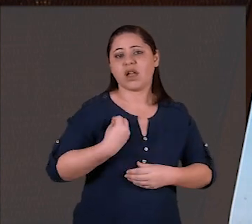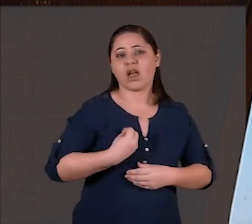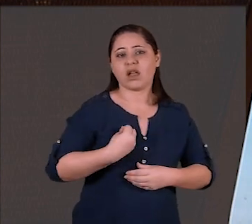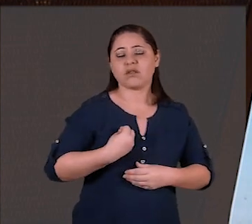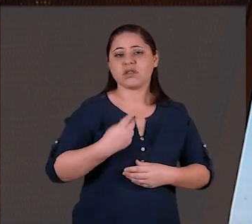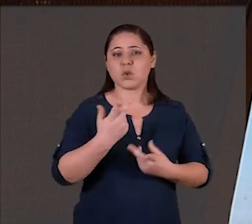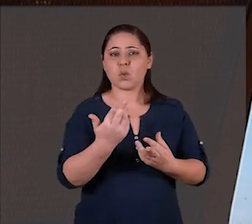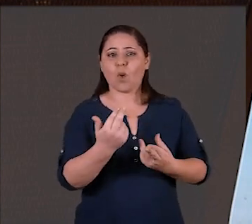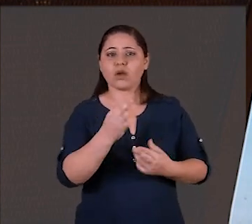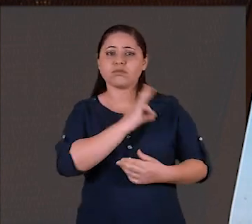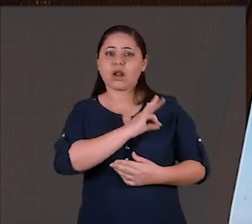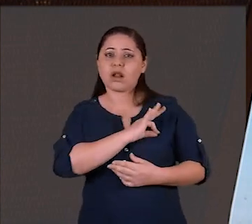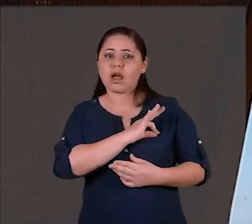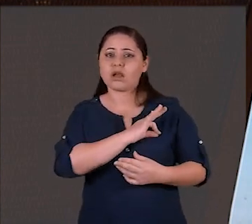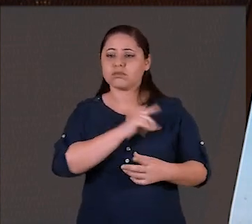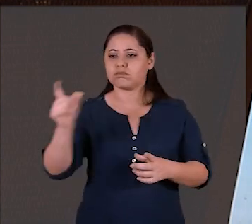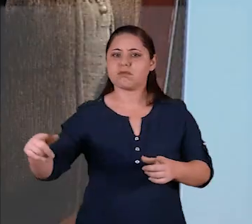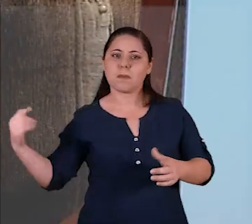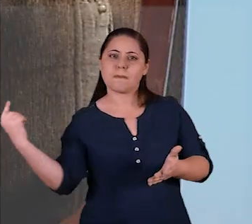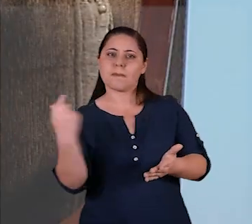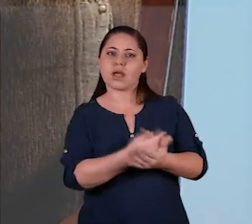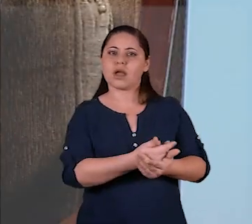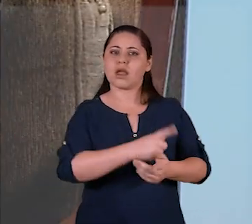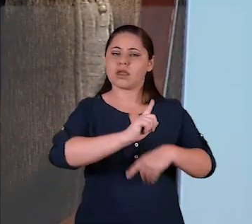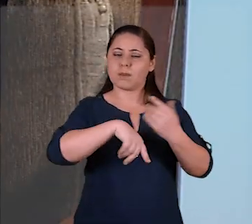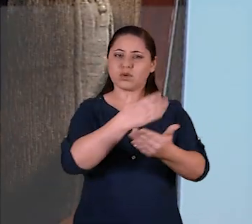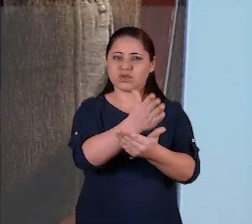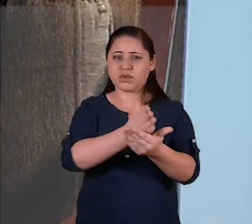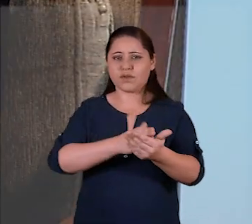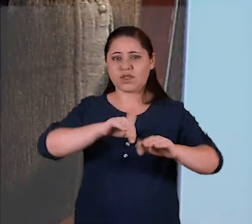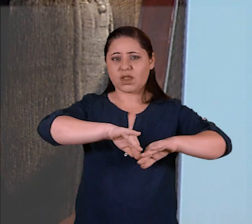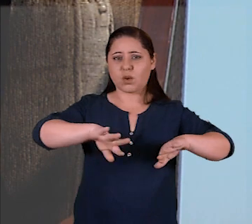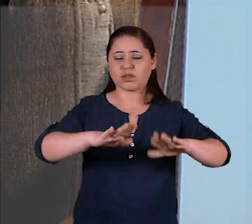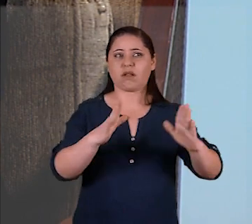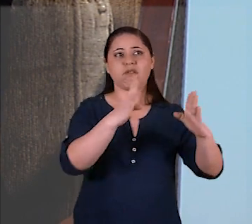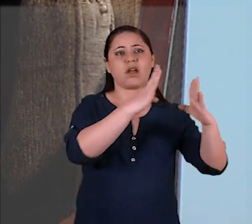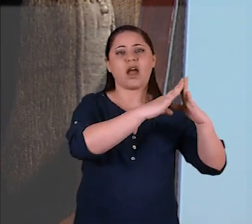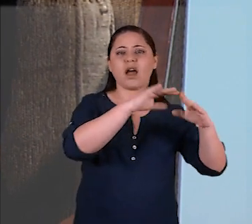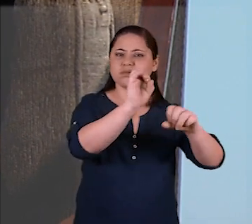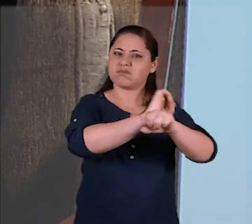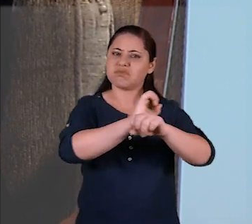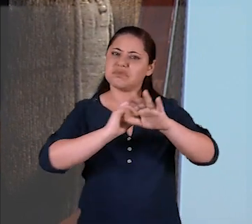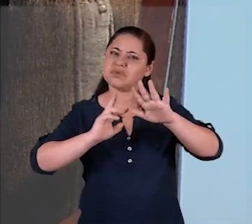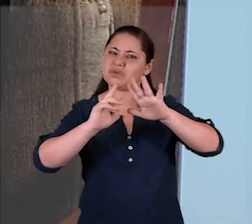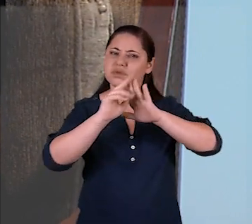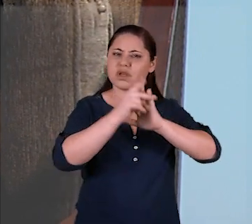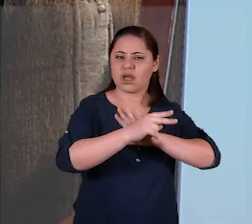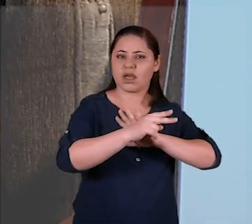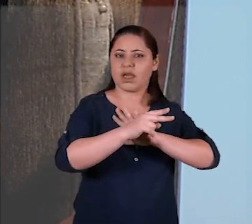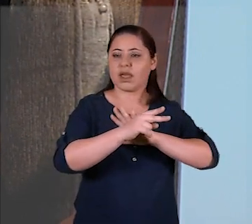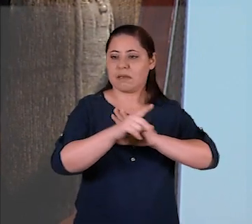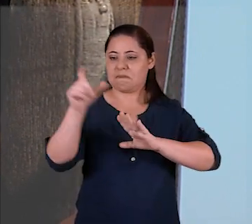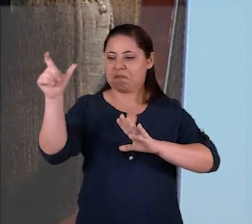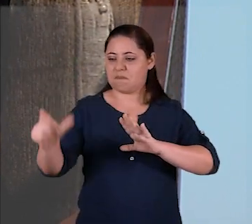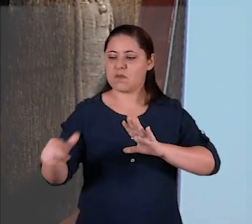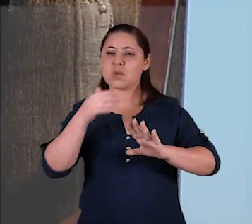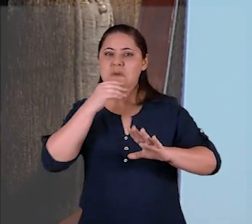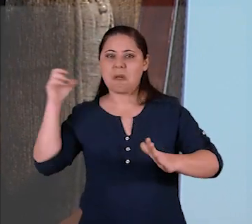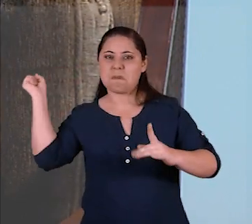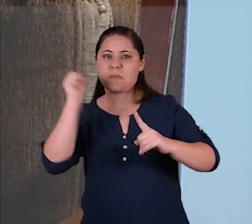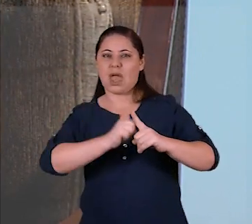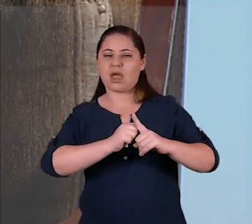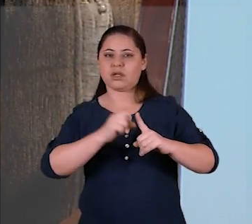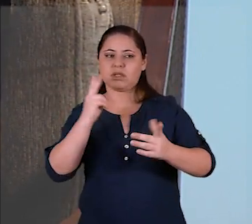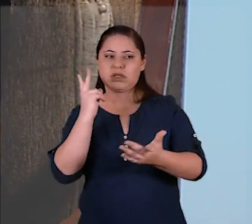pensão dos seus filhos, a partilha de bens, que é sempre muito utilizada, inclusive pelos homens,